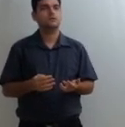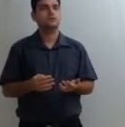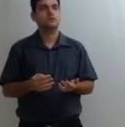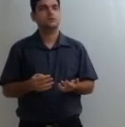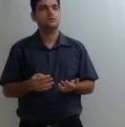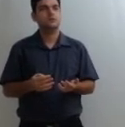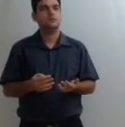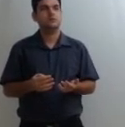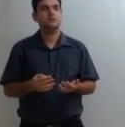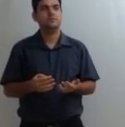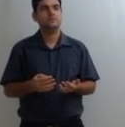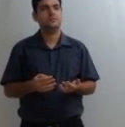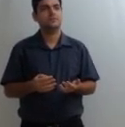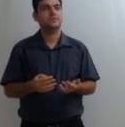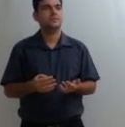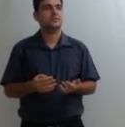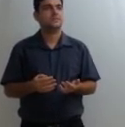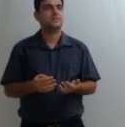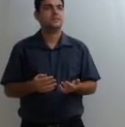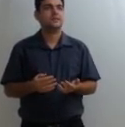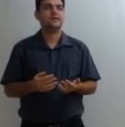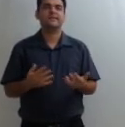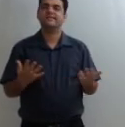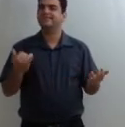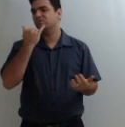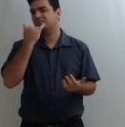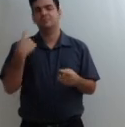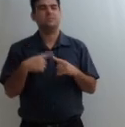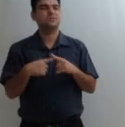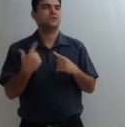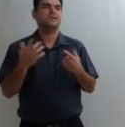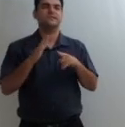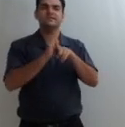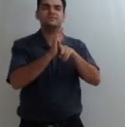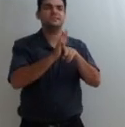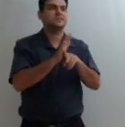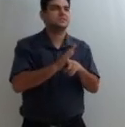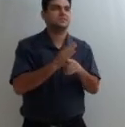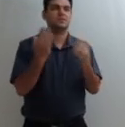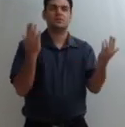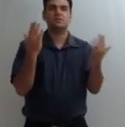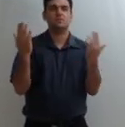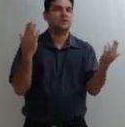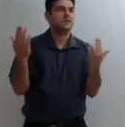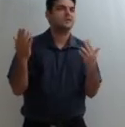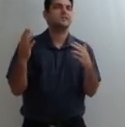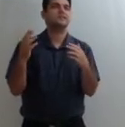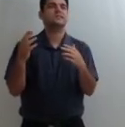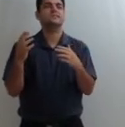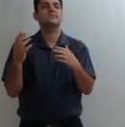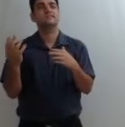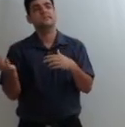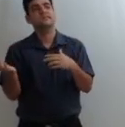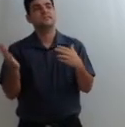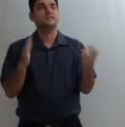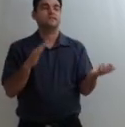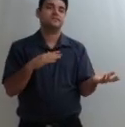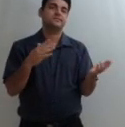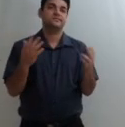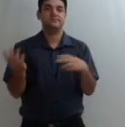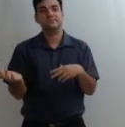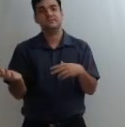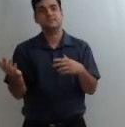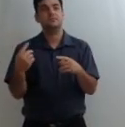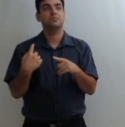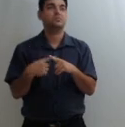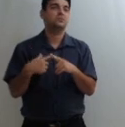não, a divergência? Eu teria que examinar a situação do Correl, eu não tô. Se for o caso, ele pediria a extensão,